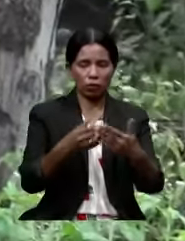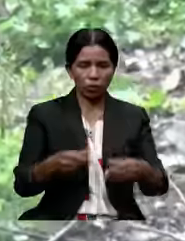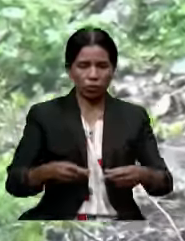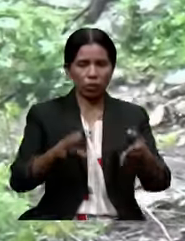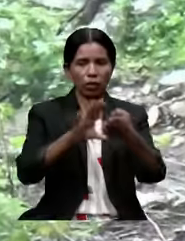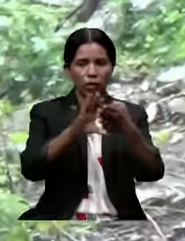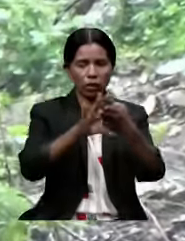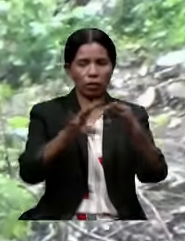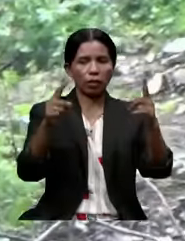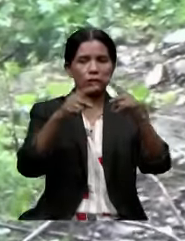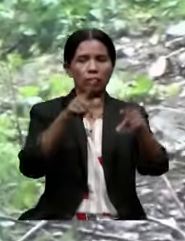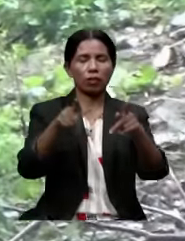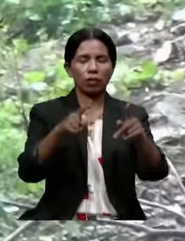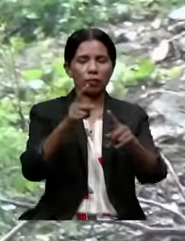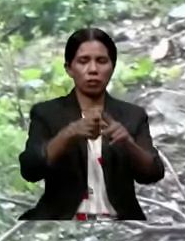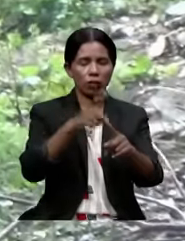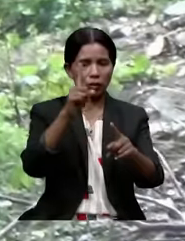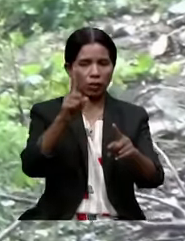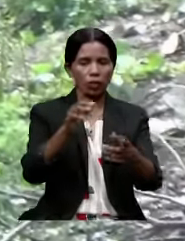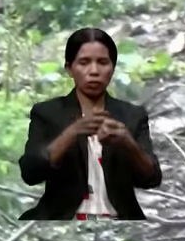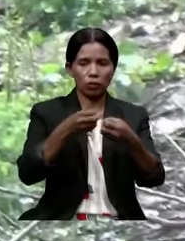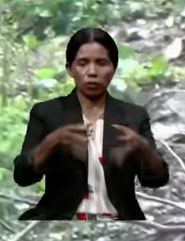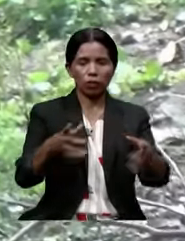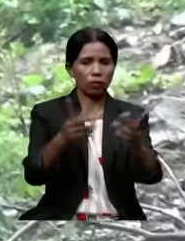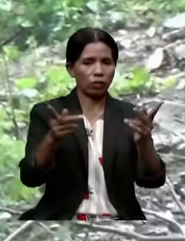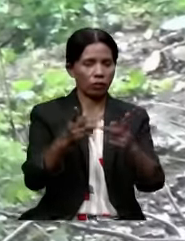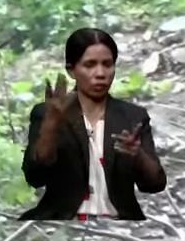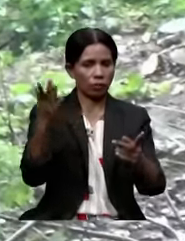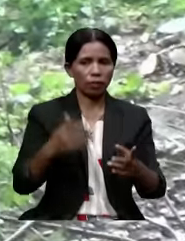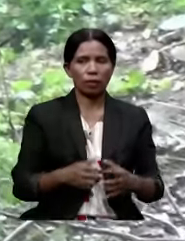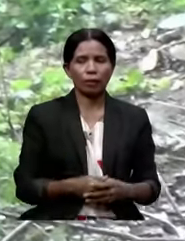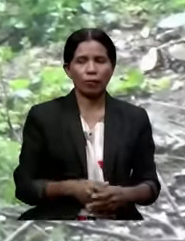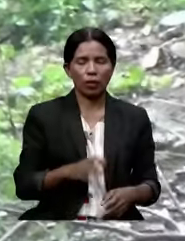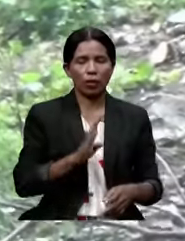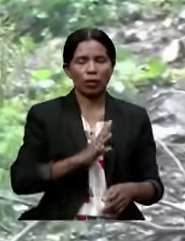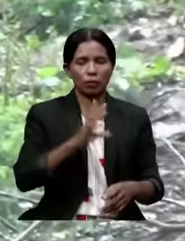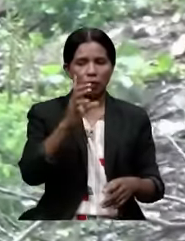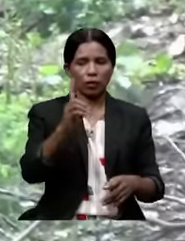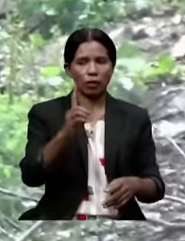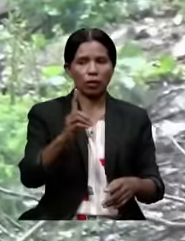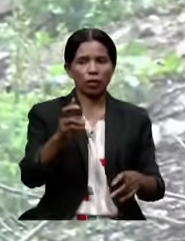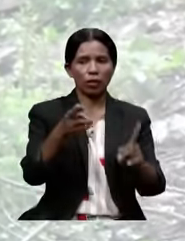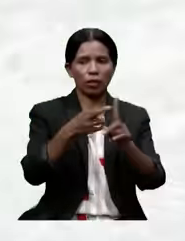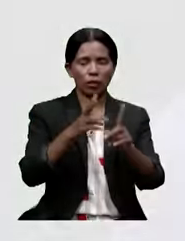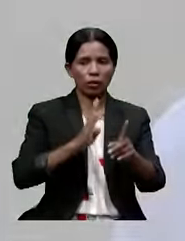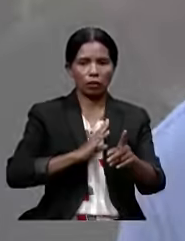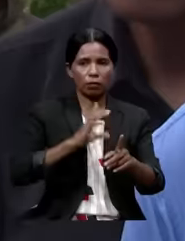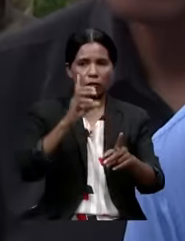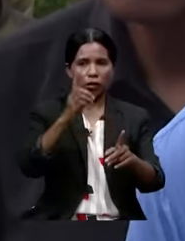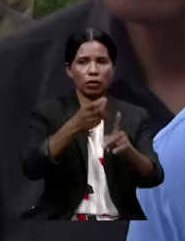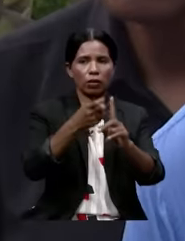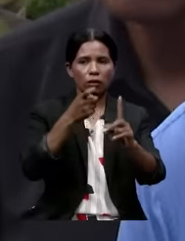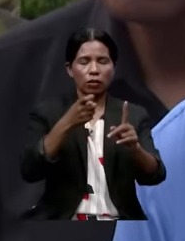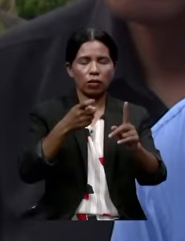karta notifikasaun ho tempo fulanida, atu hama mukfatin refere. Bidau Santana nian, rata Bidau Santana, usi,